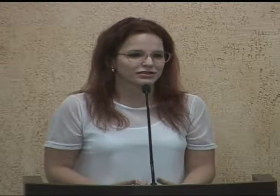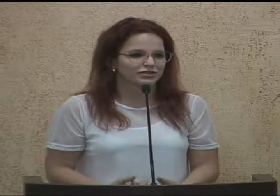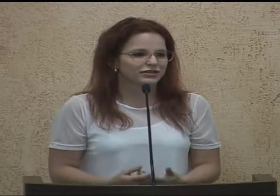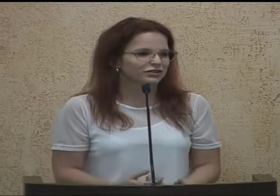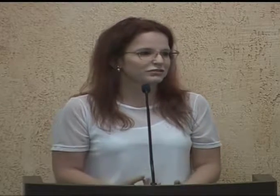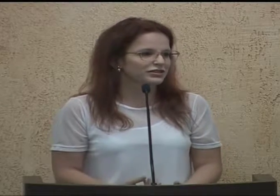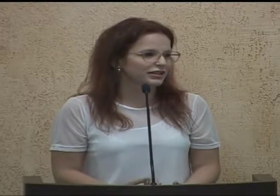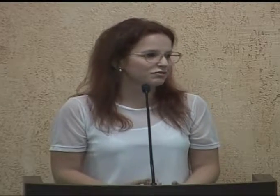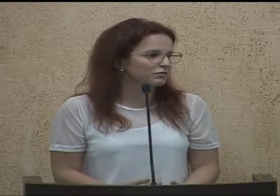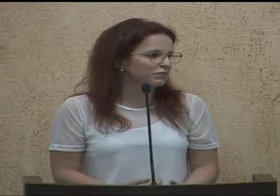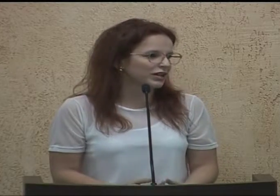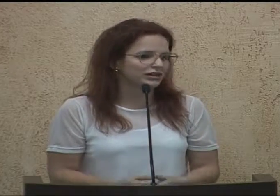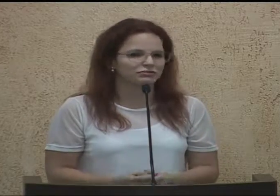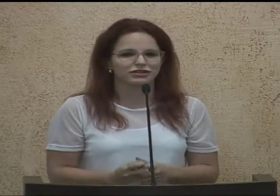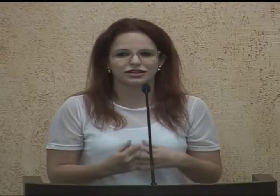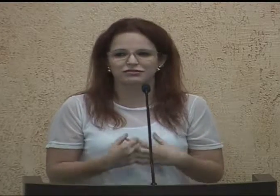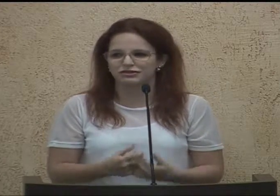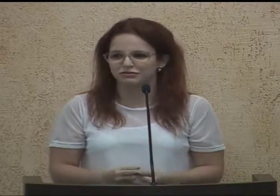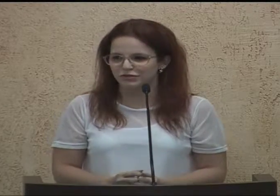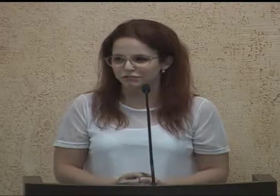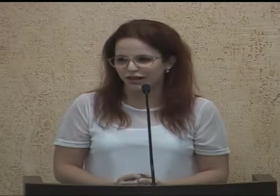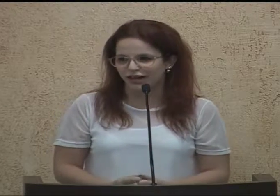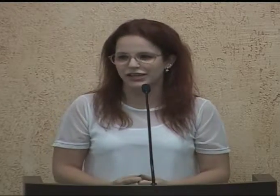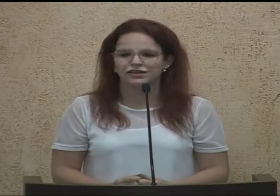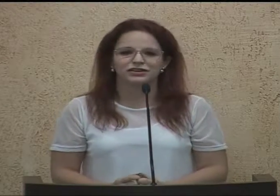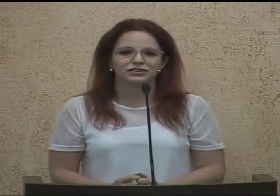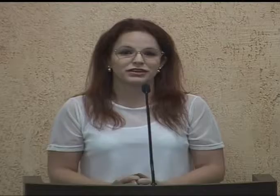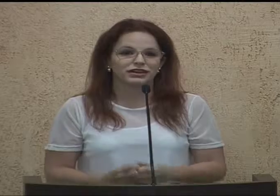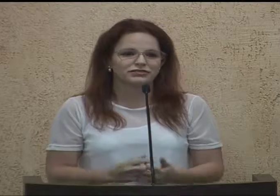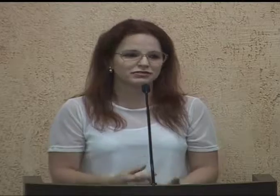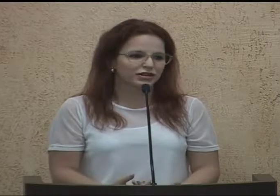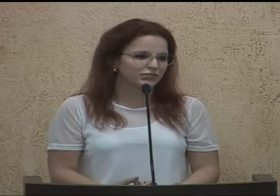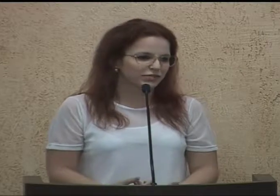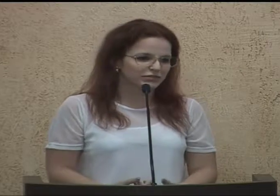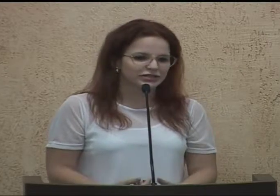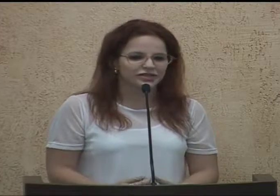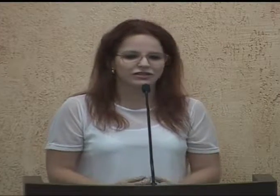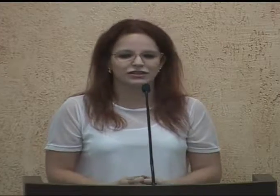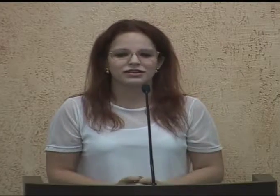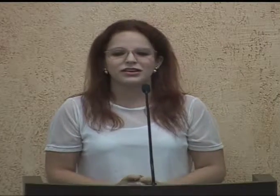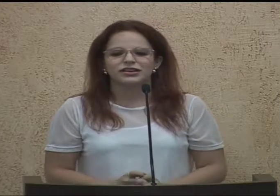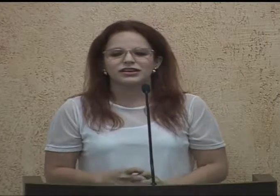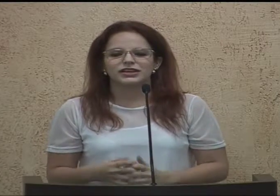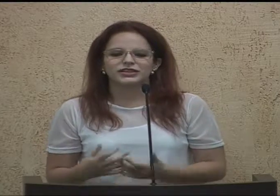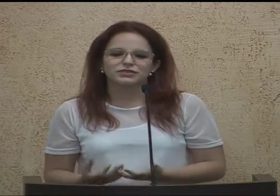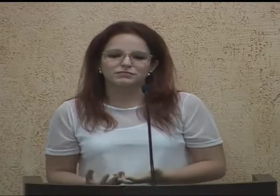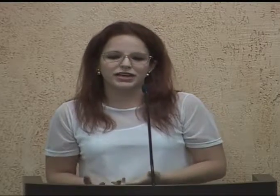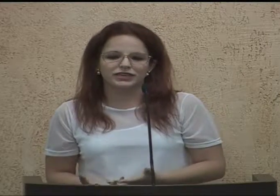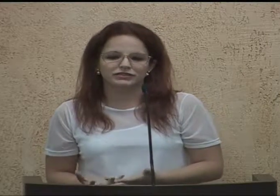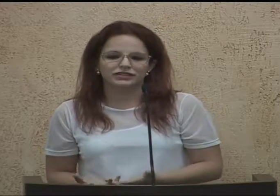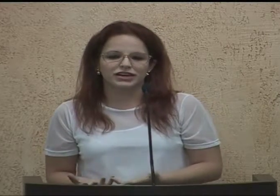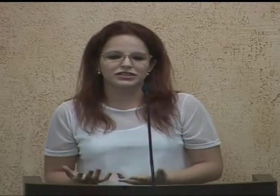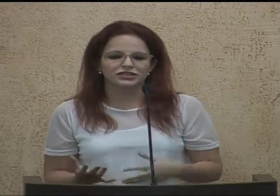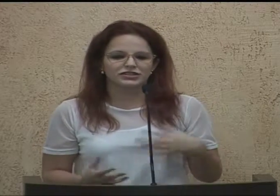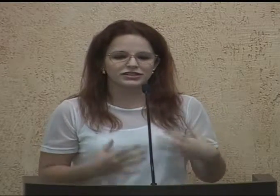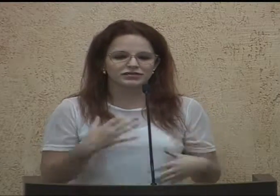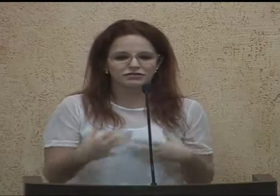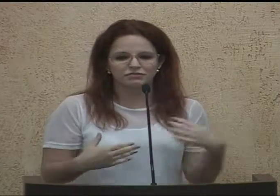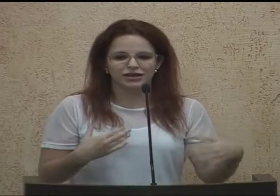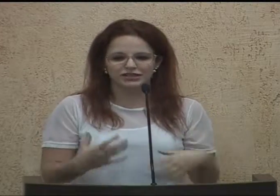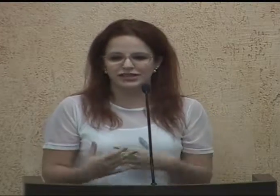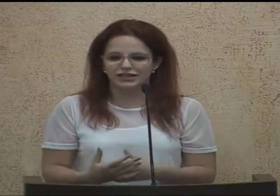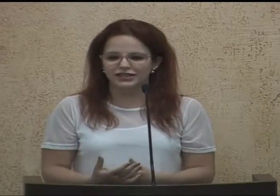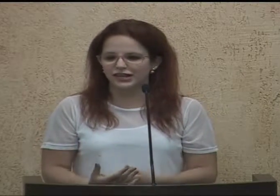mas o que está acontecendo com meu marido? O que está acontecendo com meu pai? O que está acontecendo com a minha mãe? E também a gente,